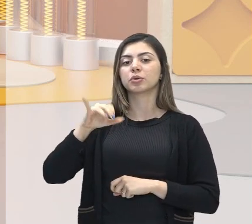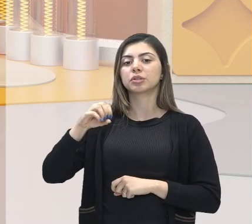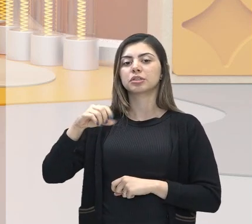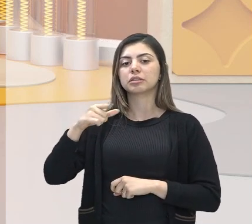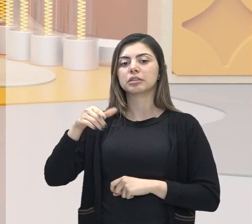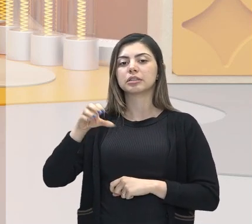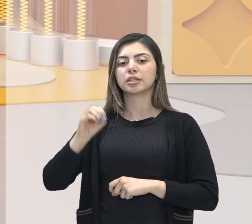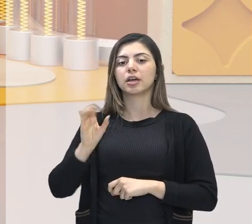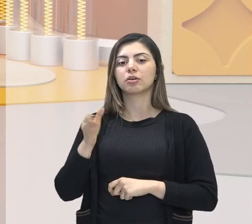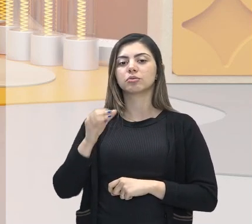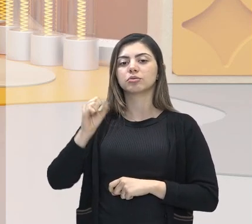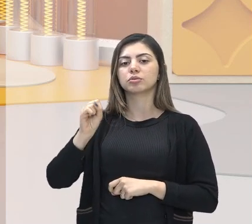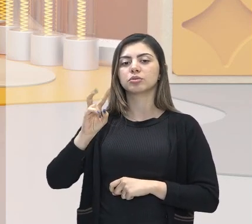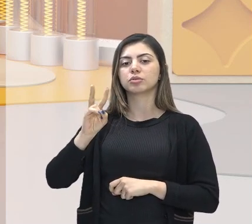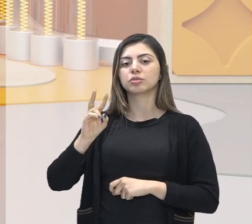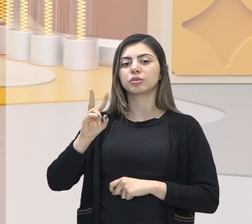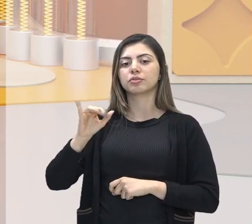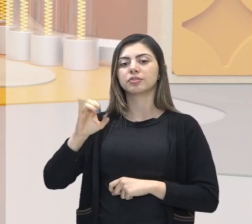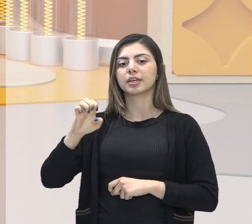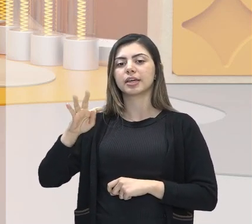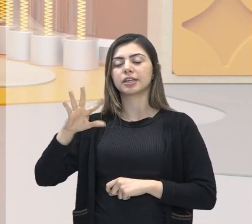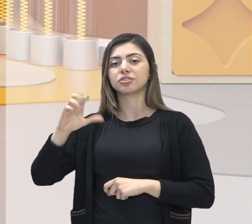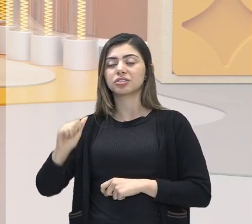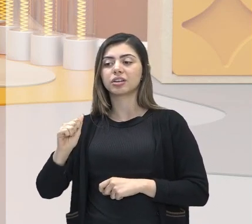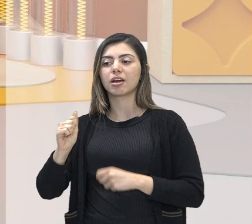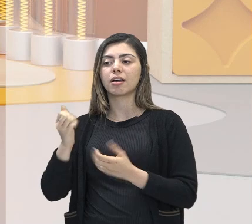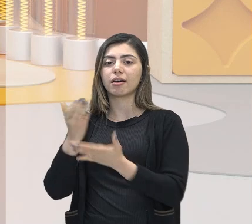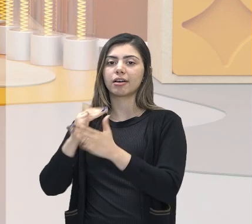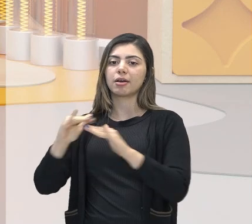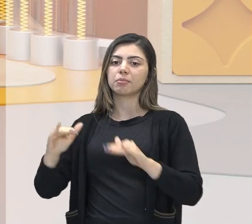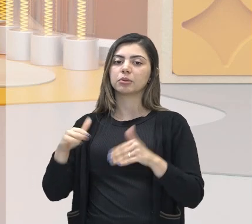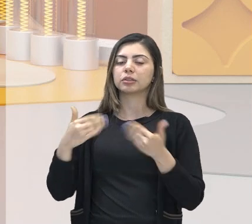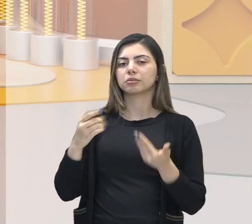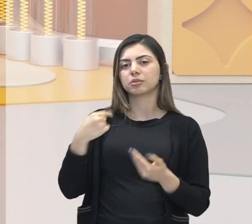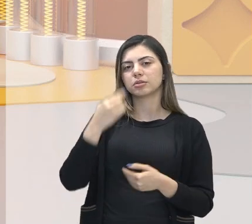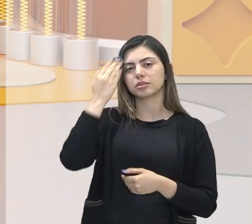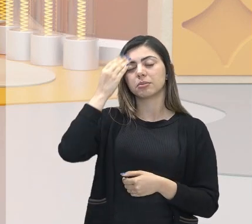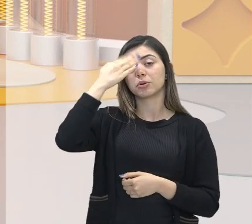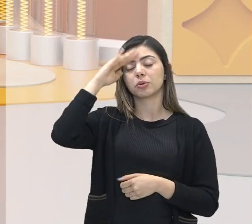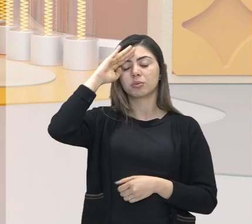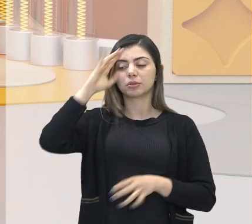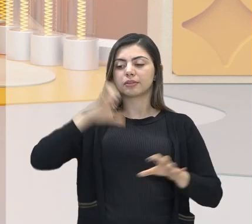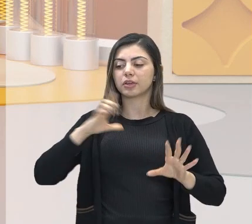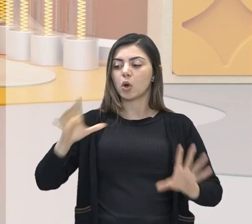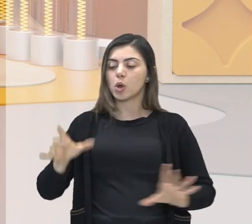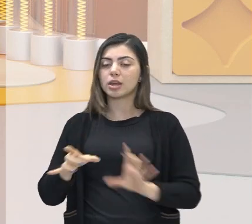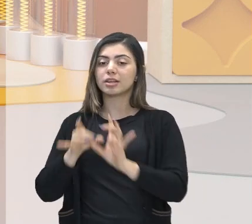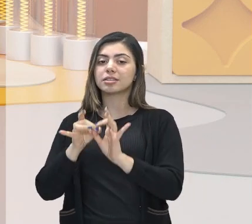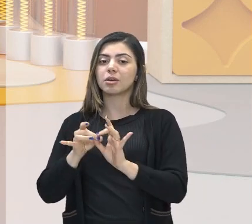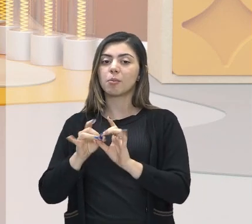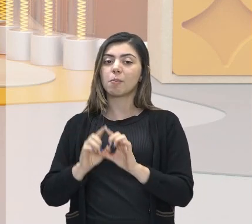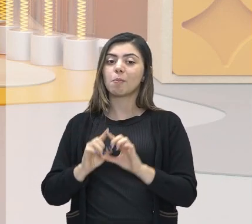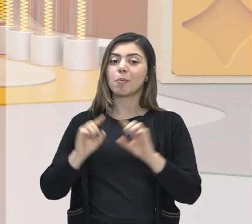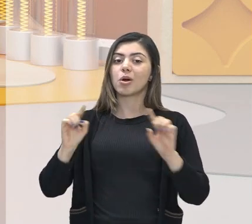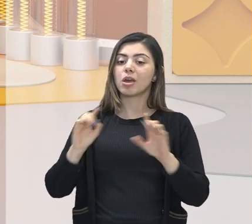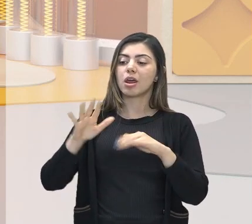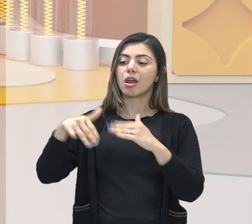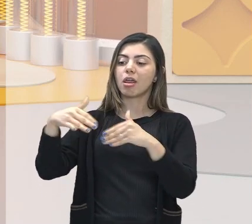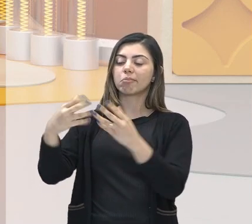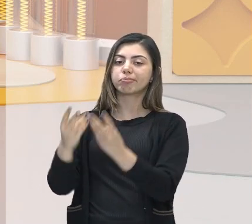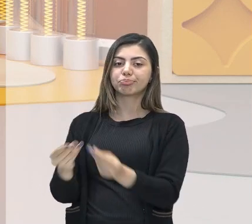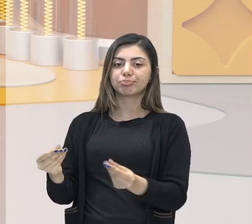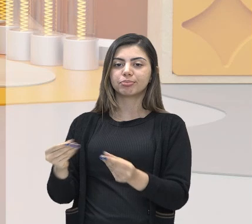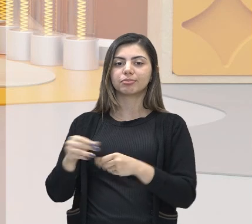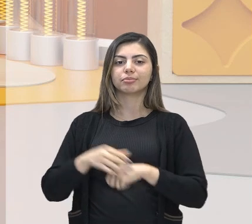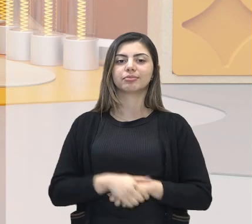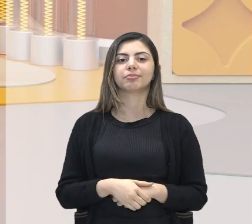Quando Cuba fechou parceria com a União Soviética, né, socialista e tudo mais. Isso acabou, como a gente vai ver aqui na tela, né,